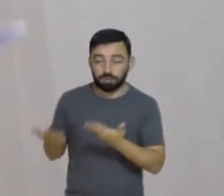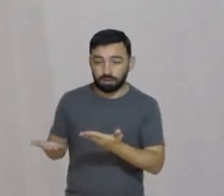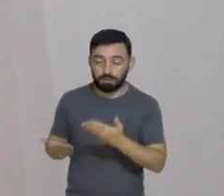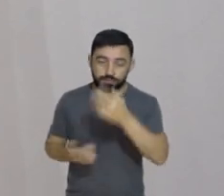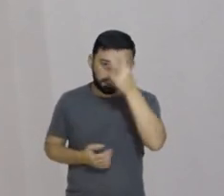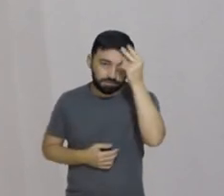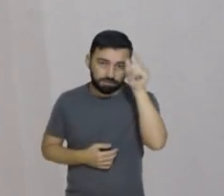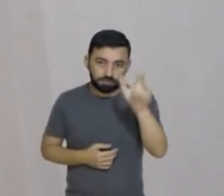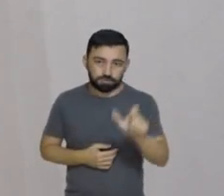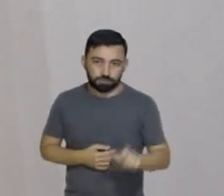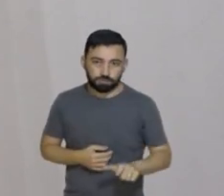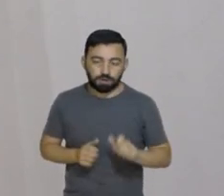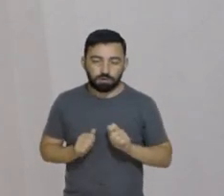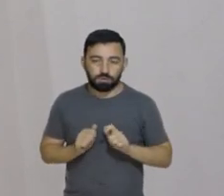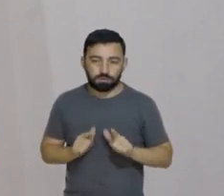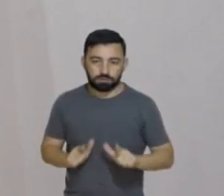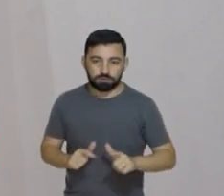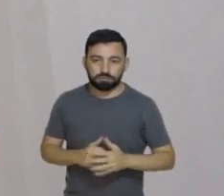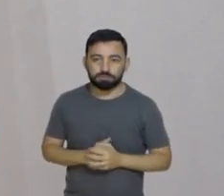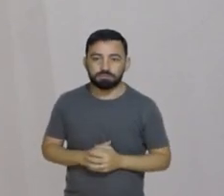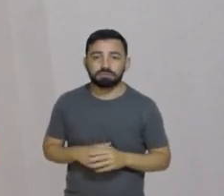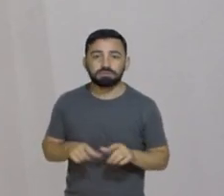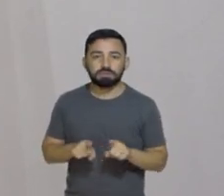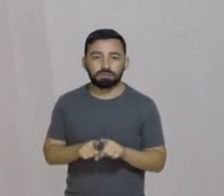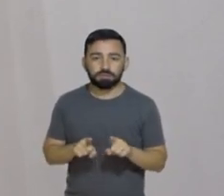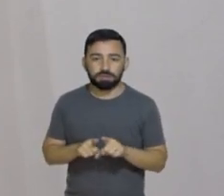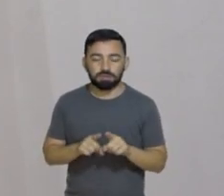Agrolândia. E recebemos